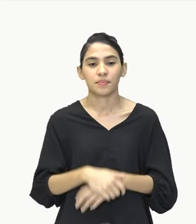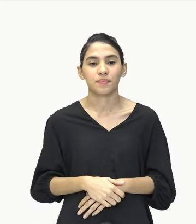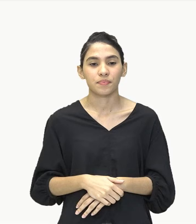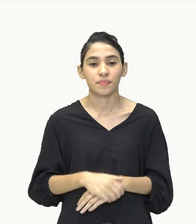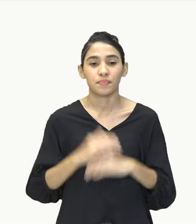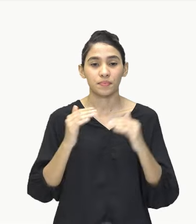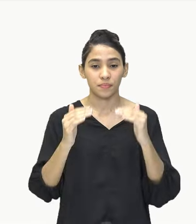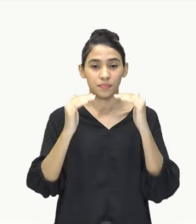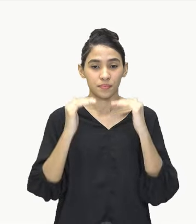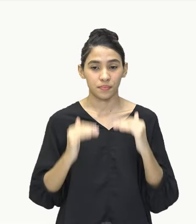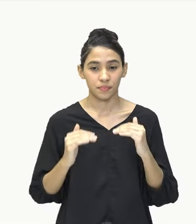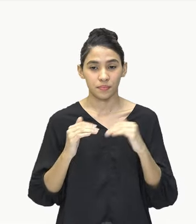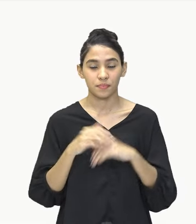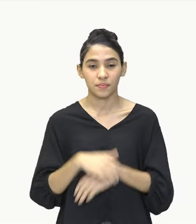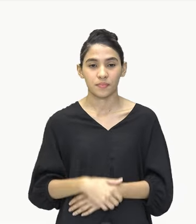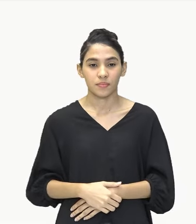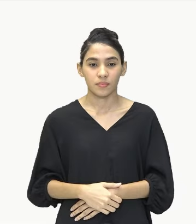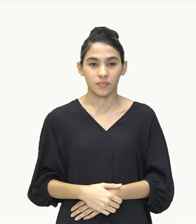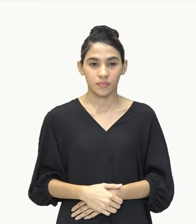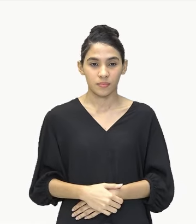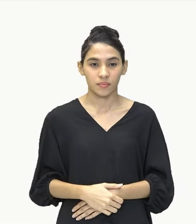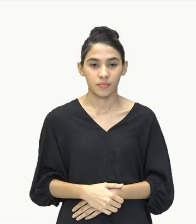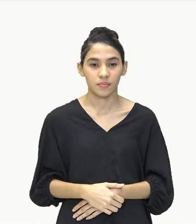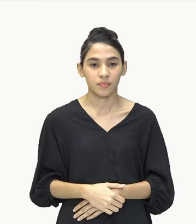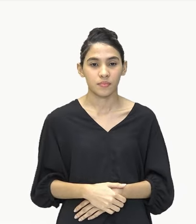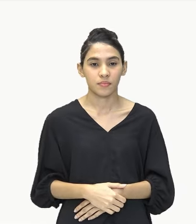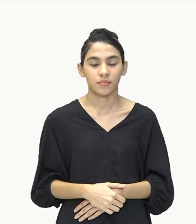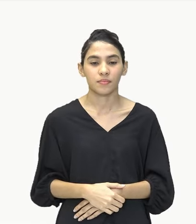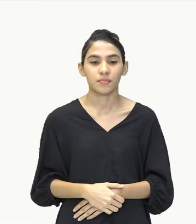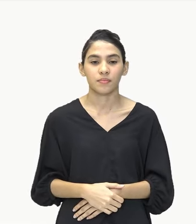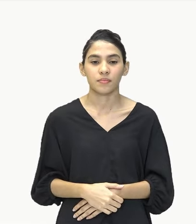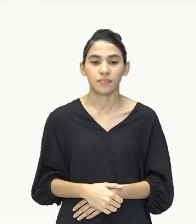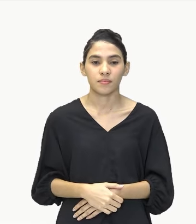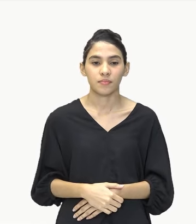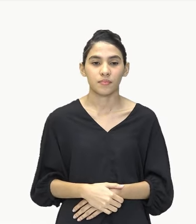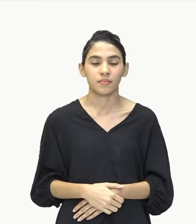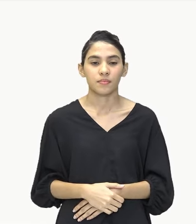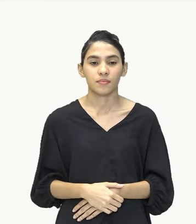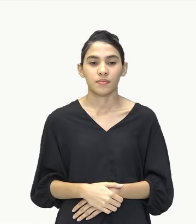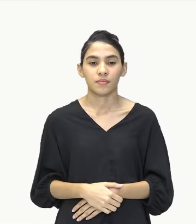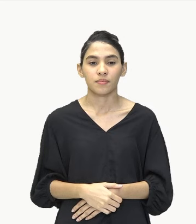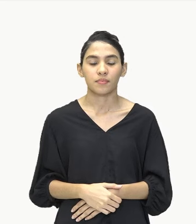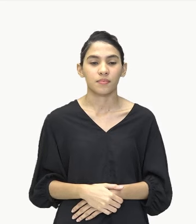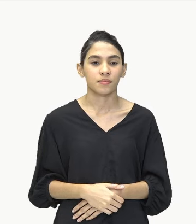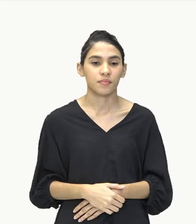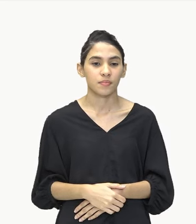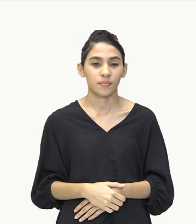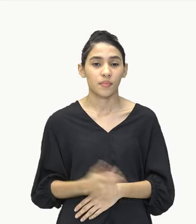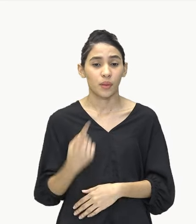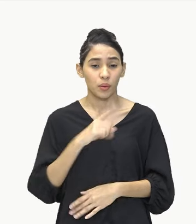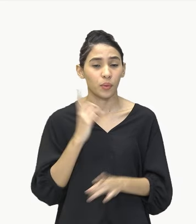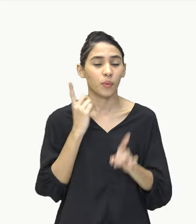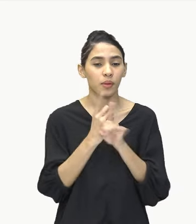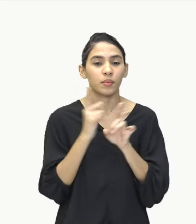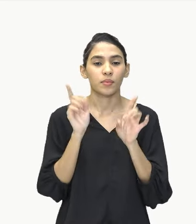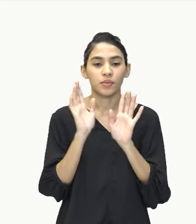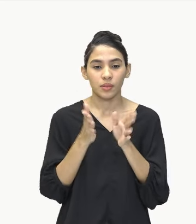então, atrás dos semelhantes. AB ao quadrado, esse aqui não é. Aqui nós já encontramos